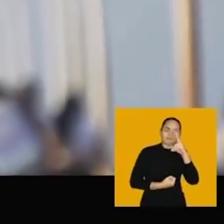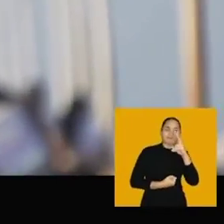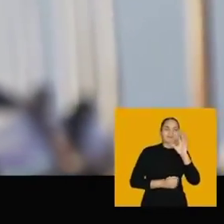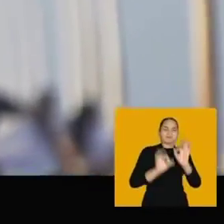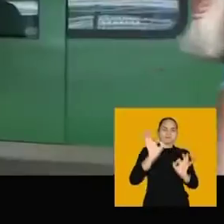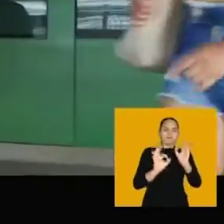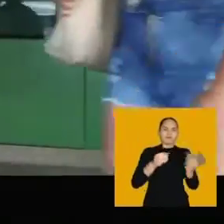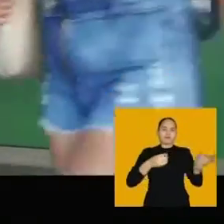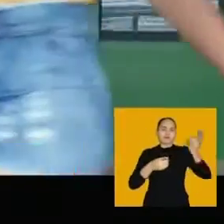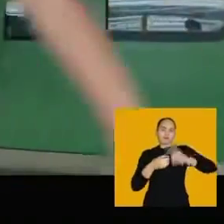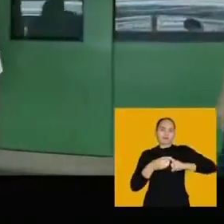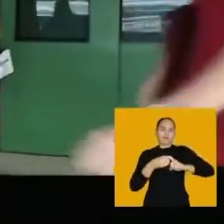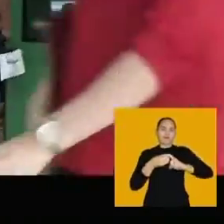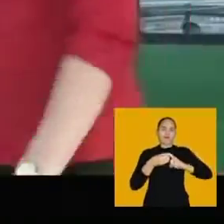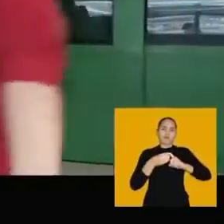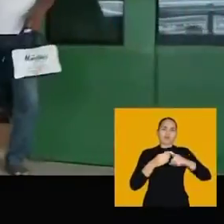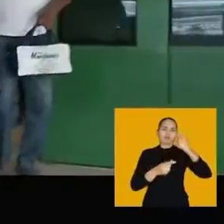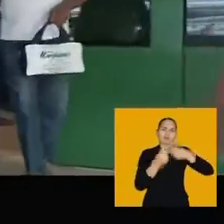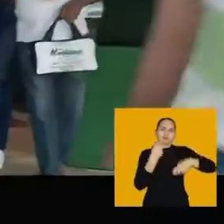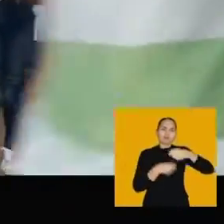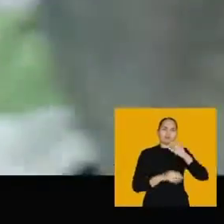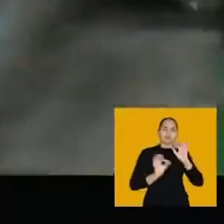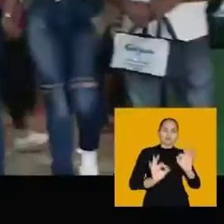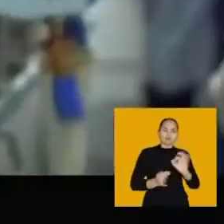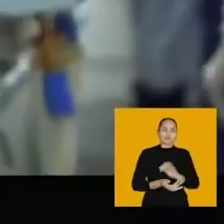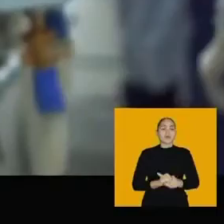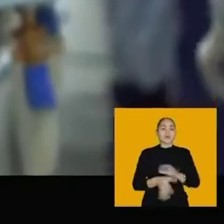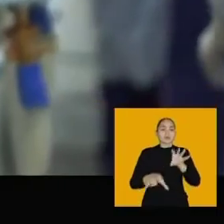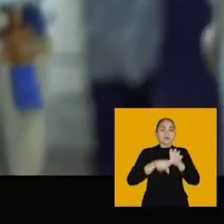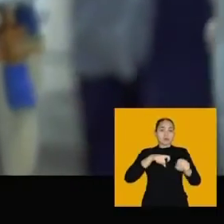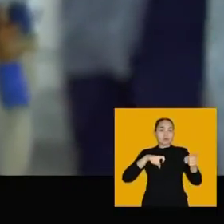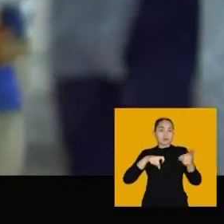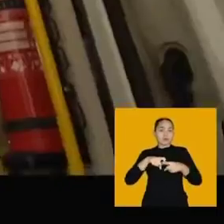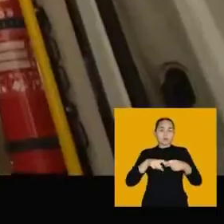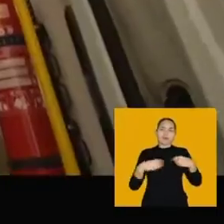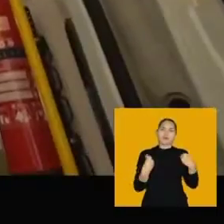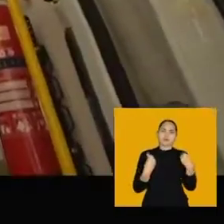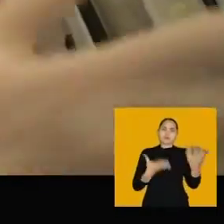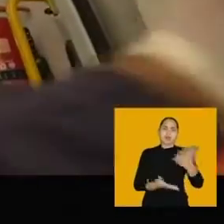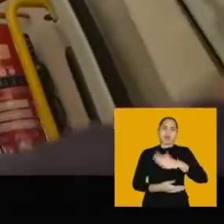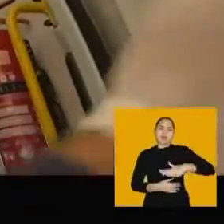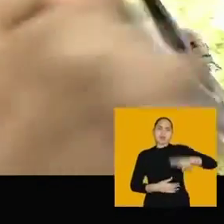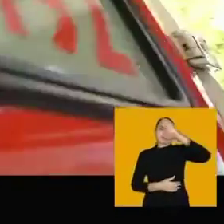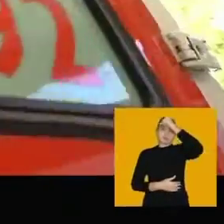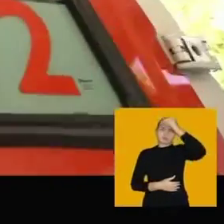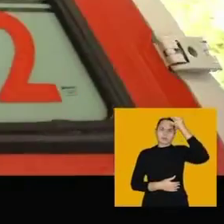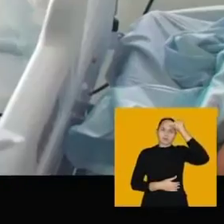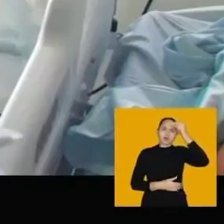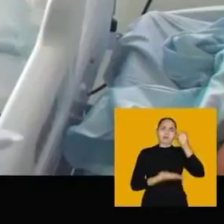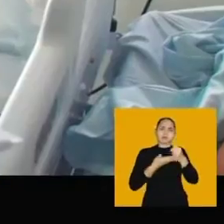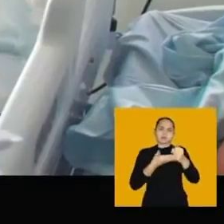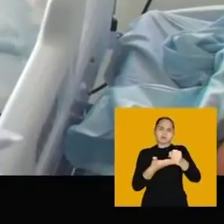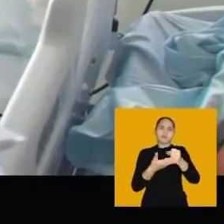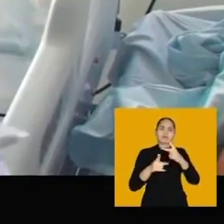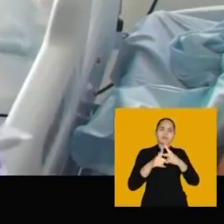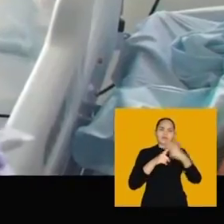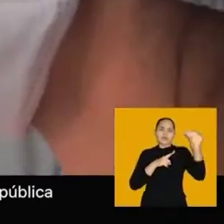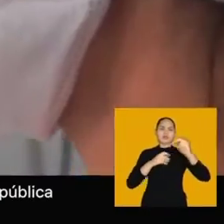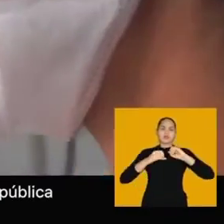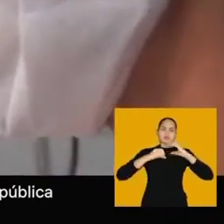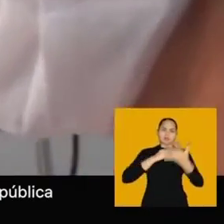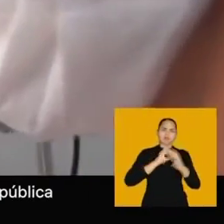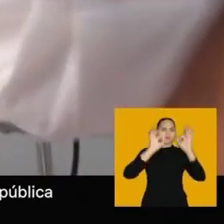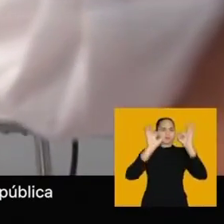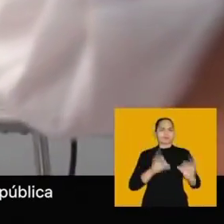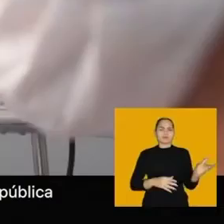fortes e preparados para a retomada na pós-pandemia. Como médico, garanto que não vai faltar ação da Prefeitura para a